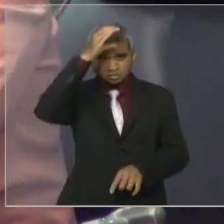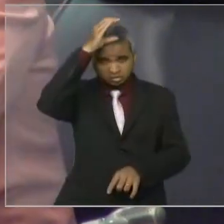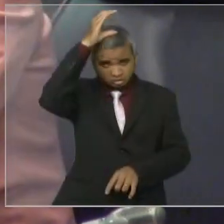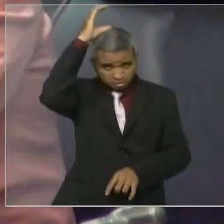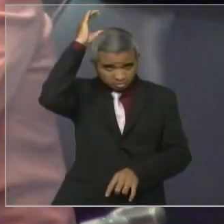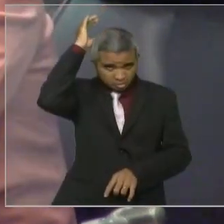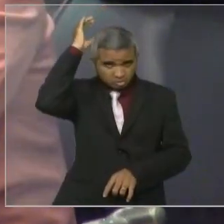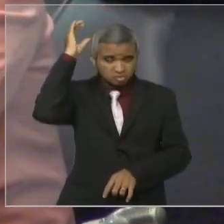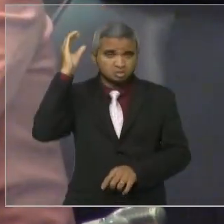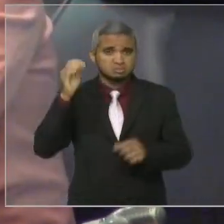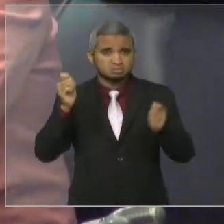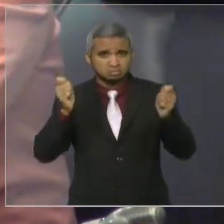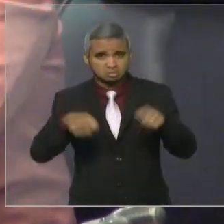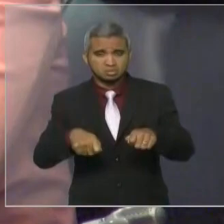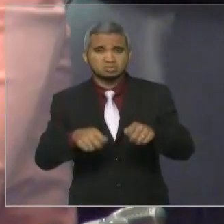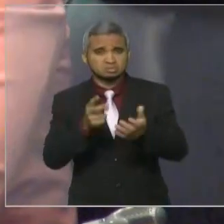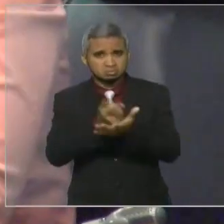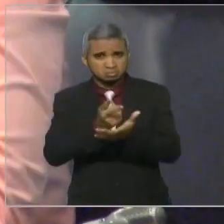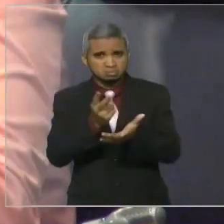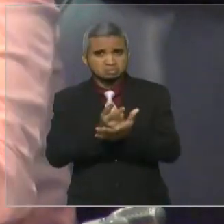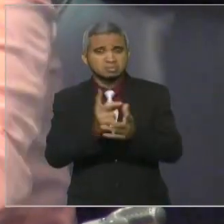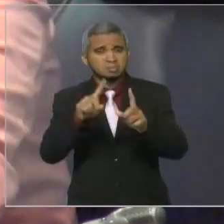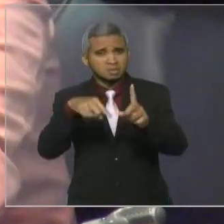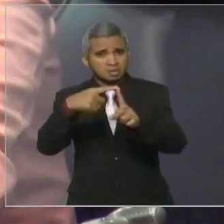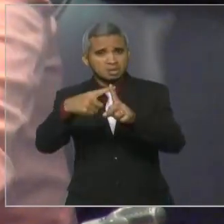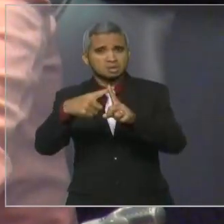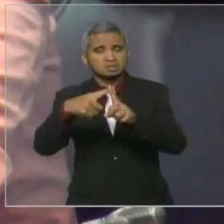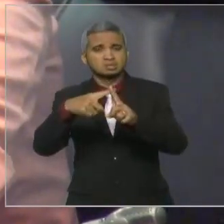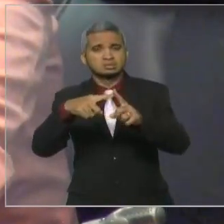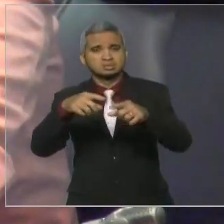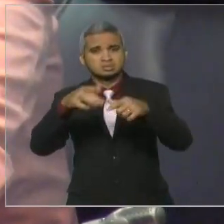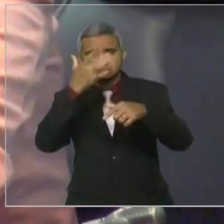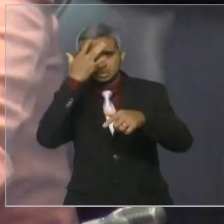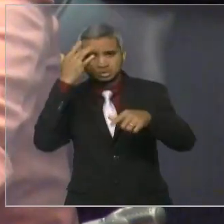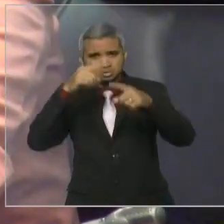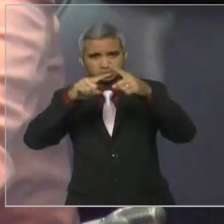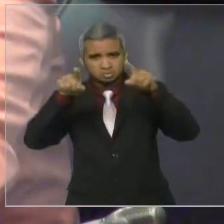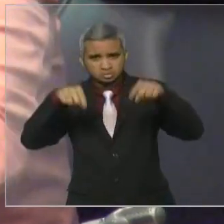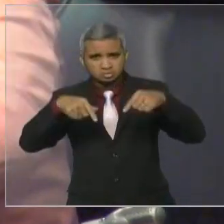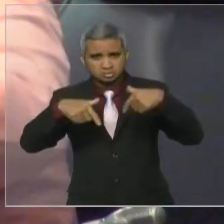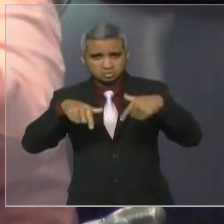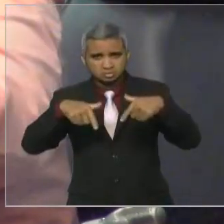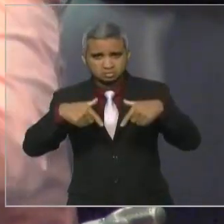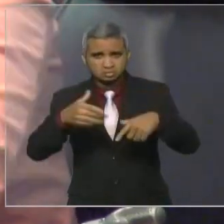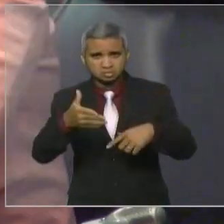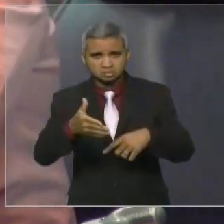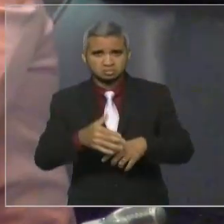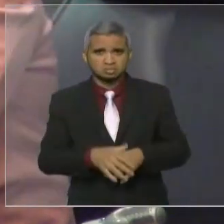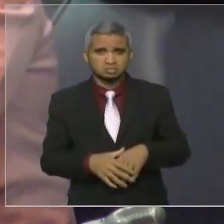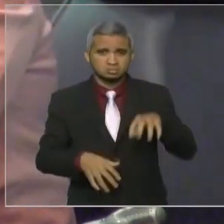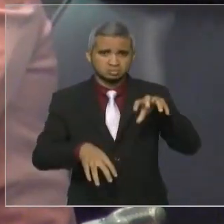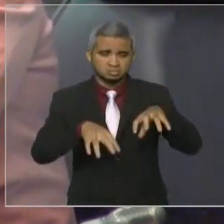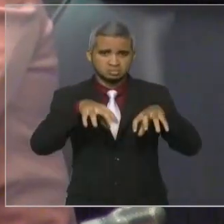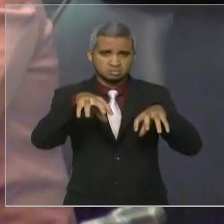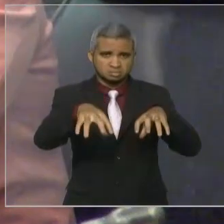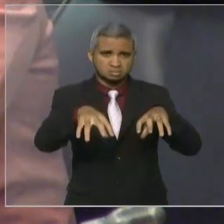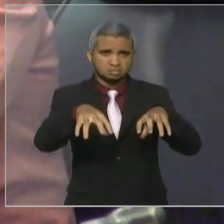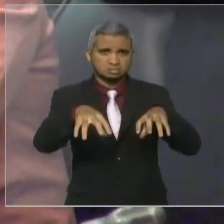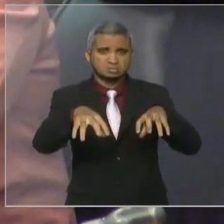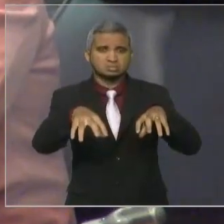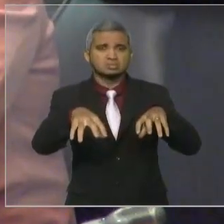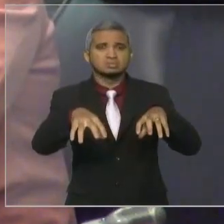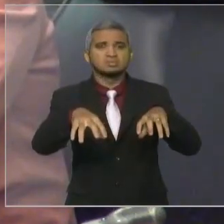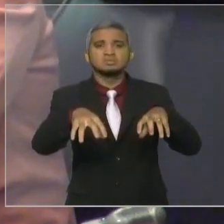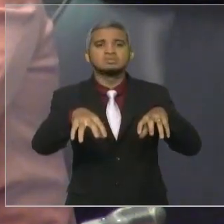pleno funcionamento. Porque aí está ficando duas regiões, Matões não está tão distante, está ficando duas regiões, sendo um